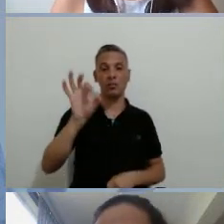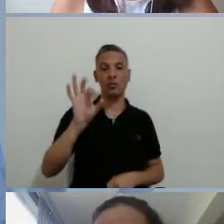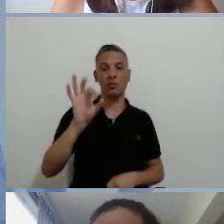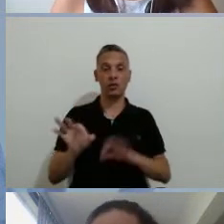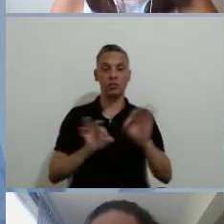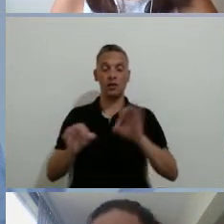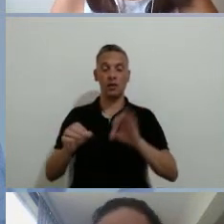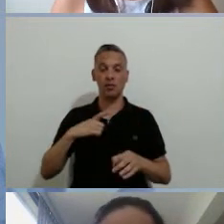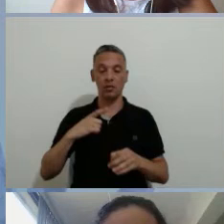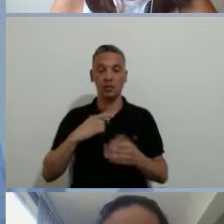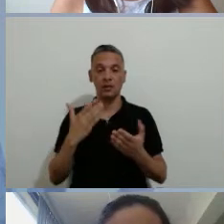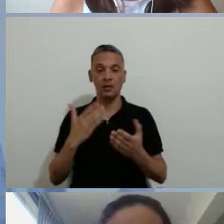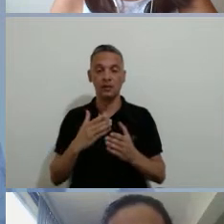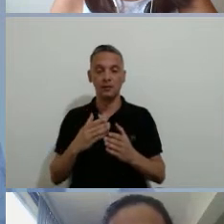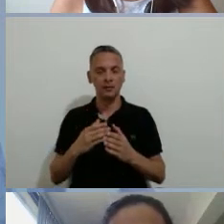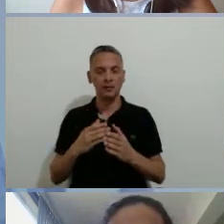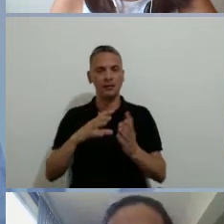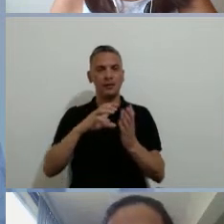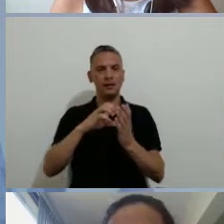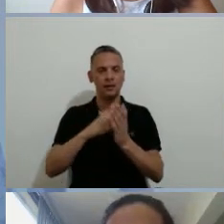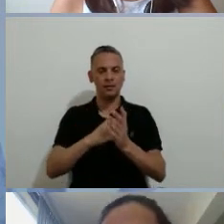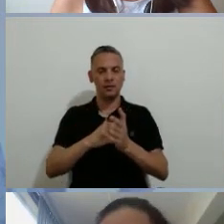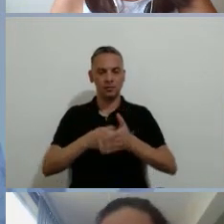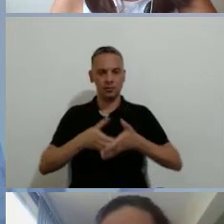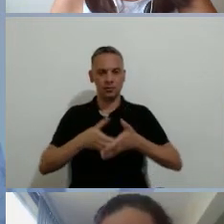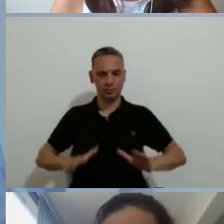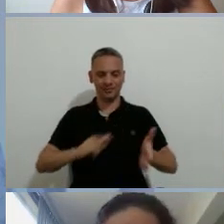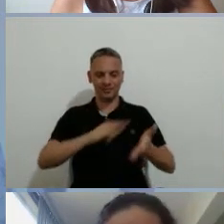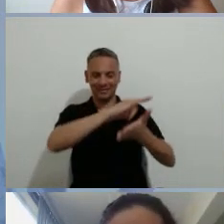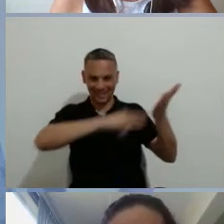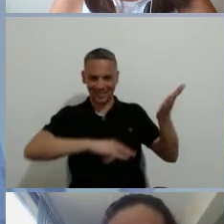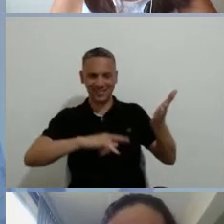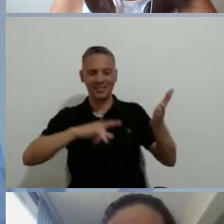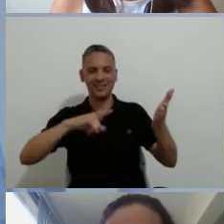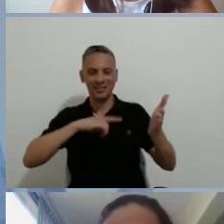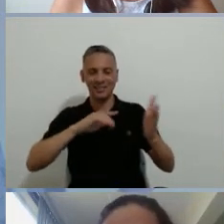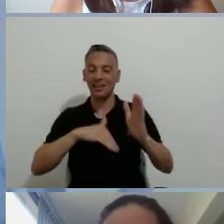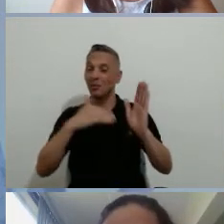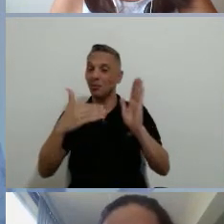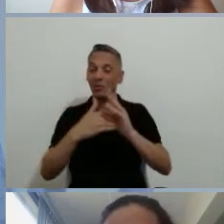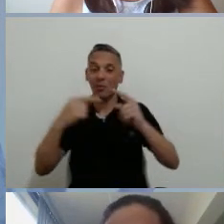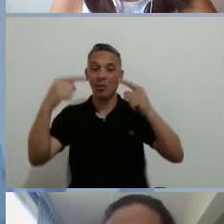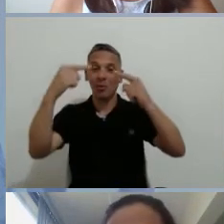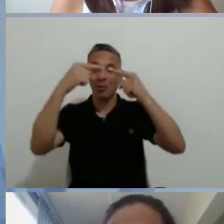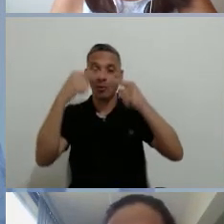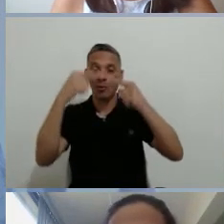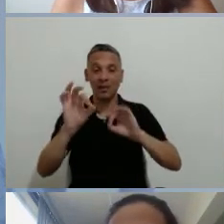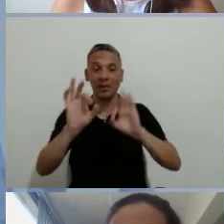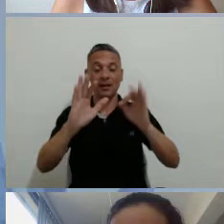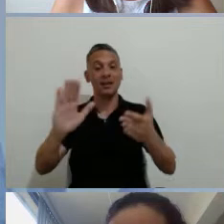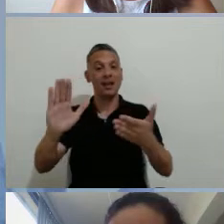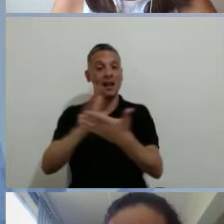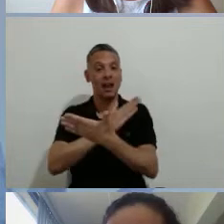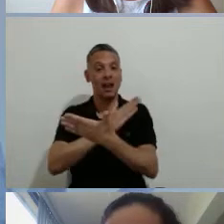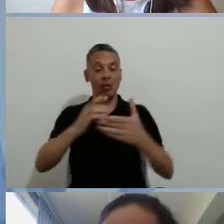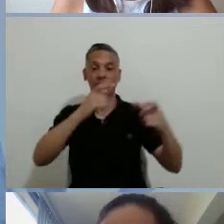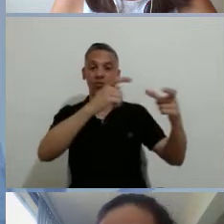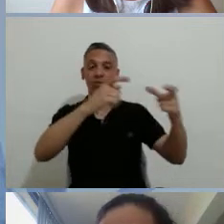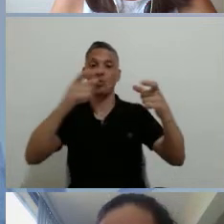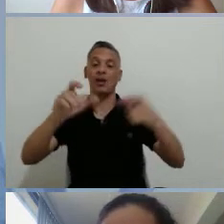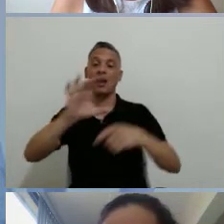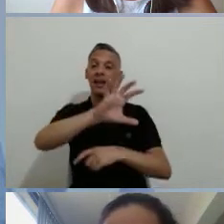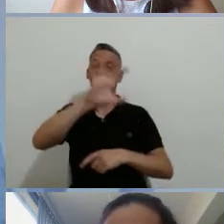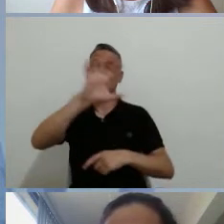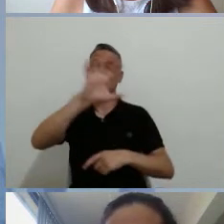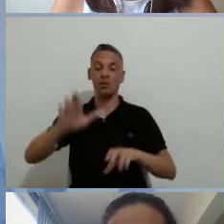acesso ao registro civil de nascimento no Brasil, ele está quase universalizado, mas existem discrepâncias regionais importantes e que a gente